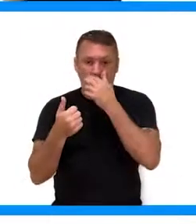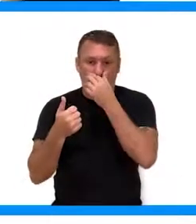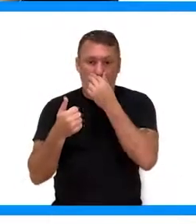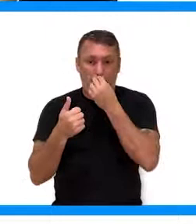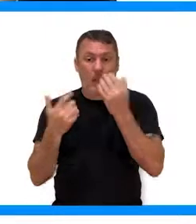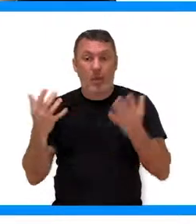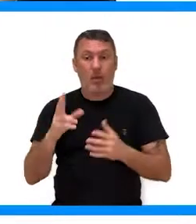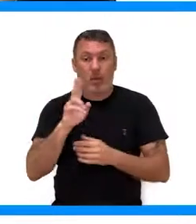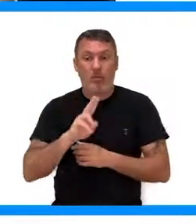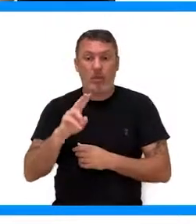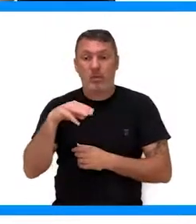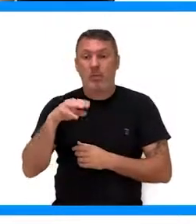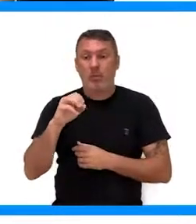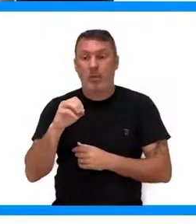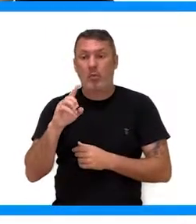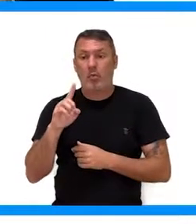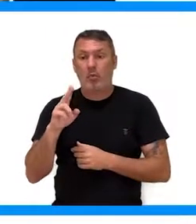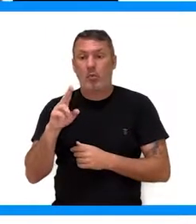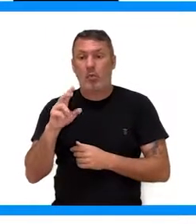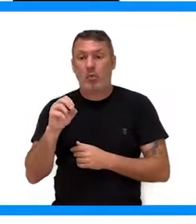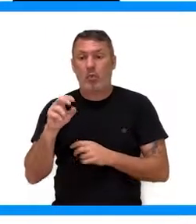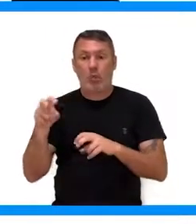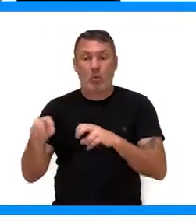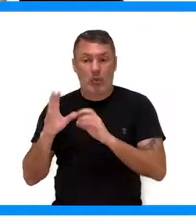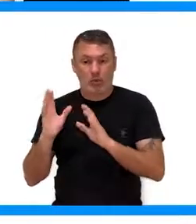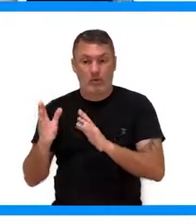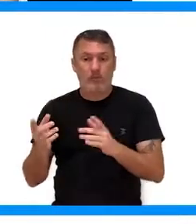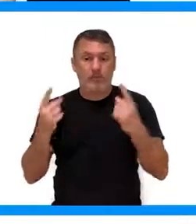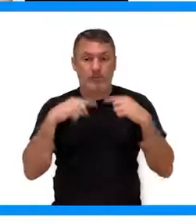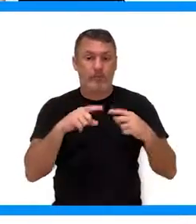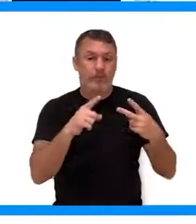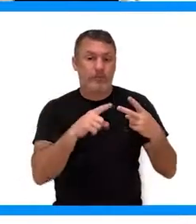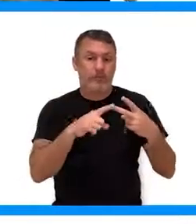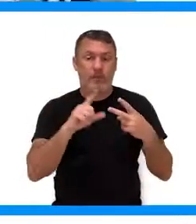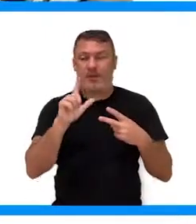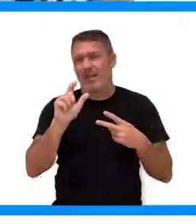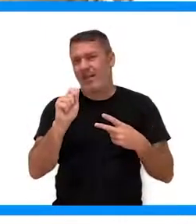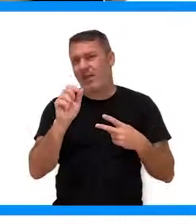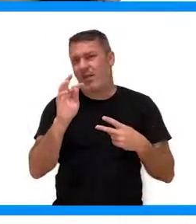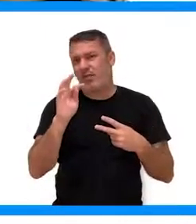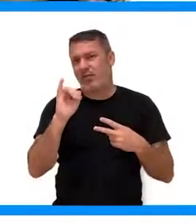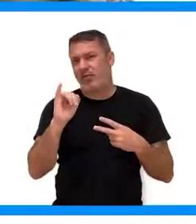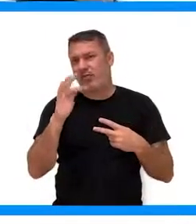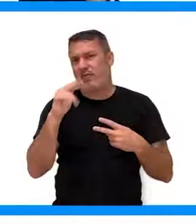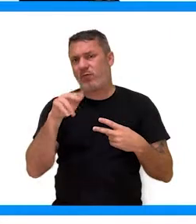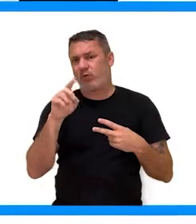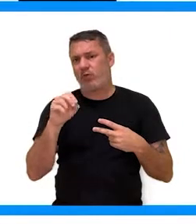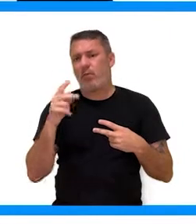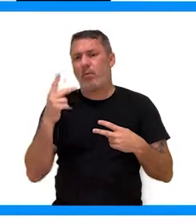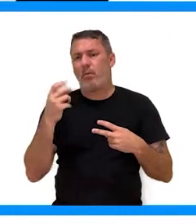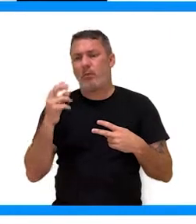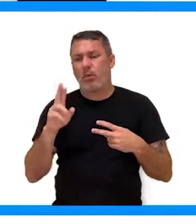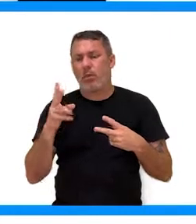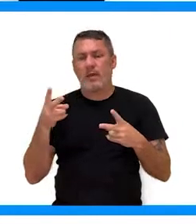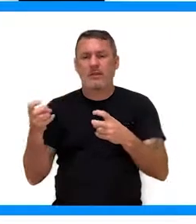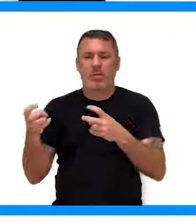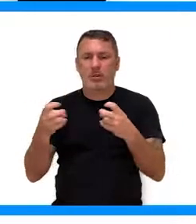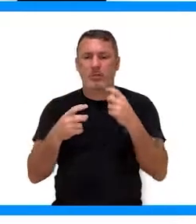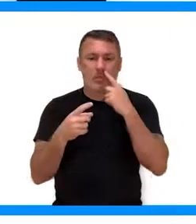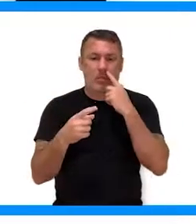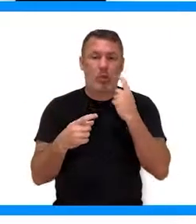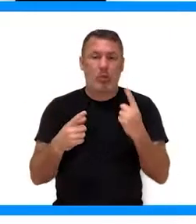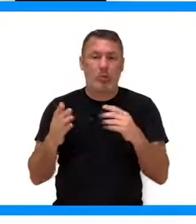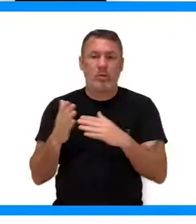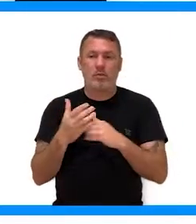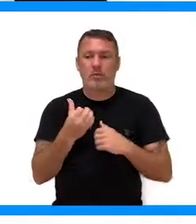vai continuar usando só o termo módulo rural. Depois nós temos o latifúndio por exploração, de 1 a